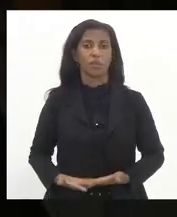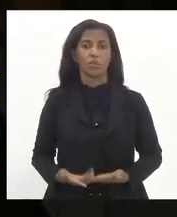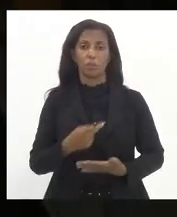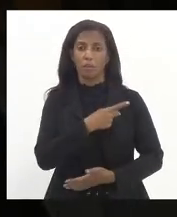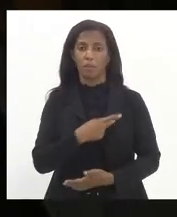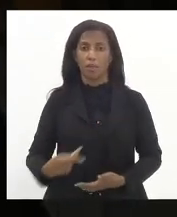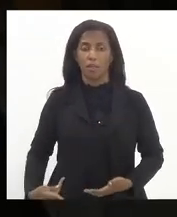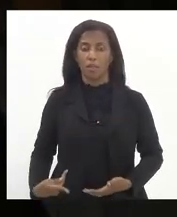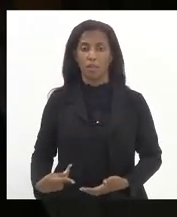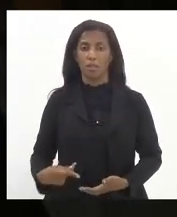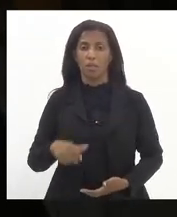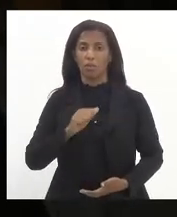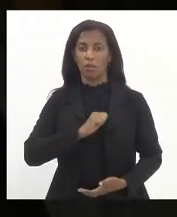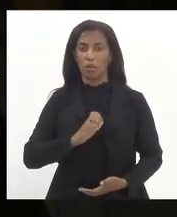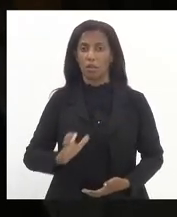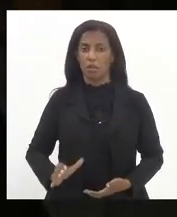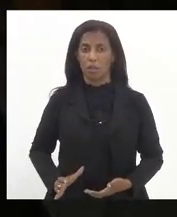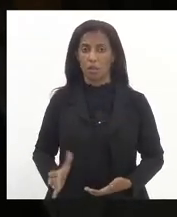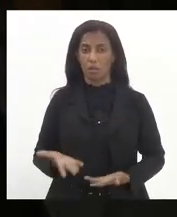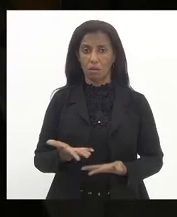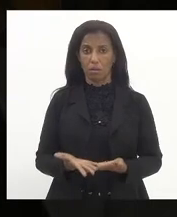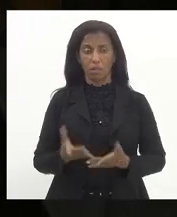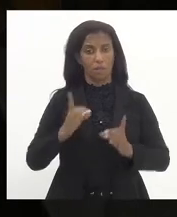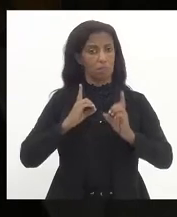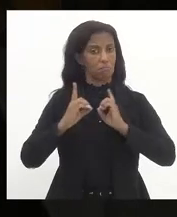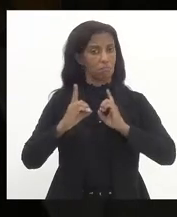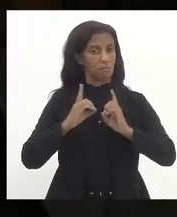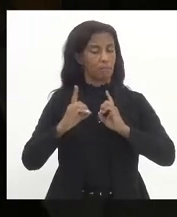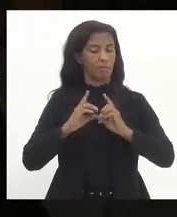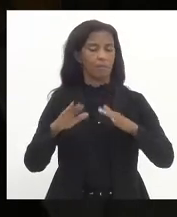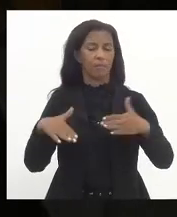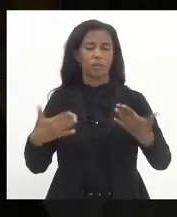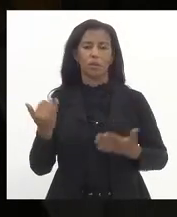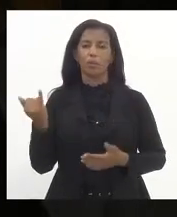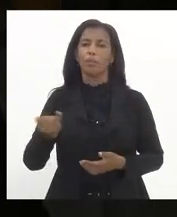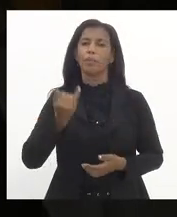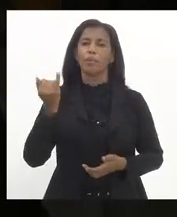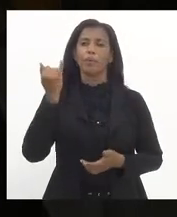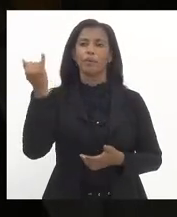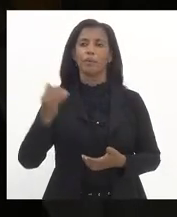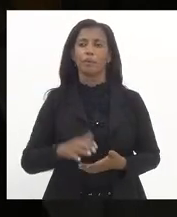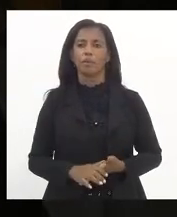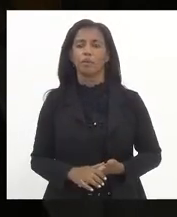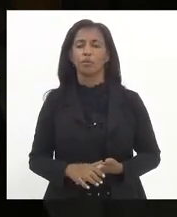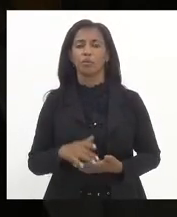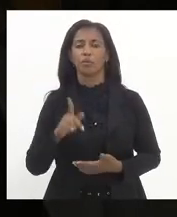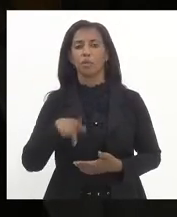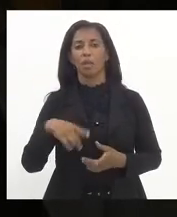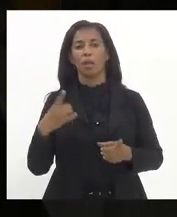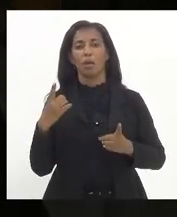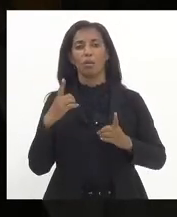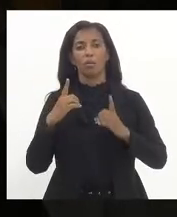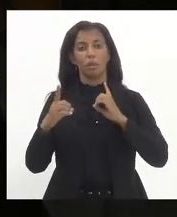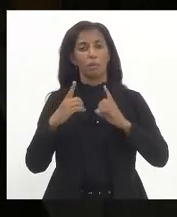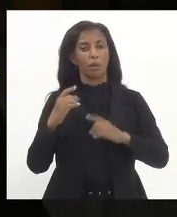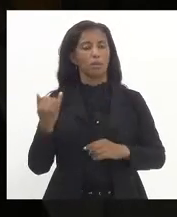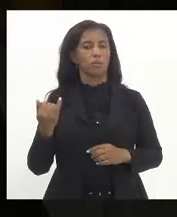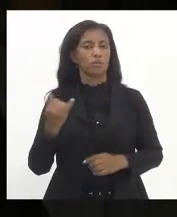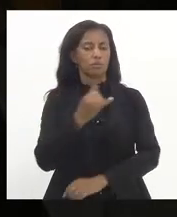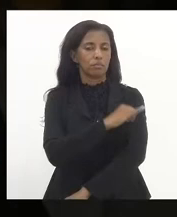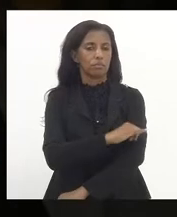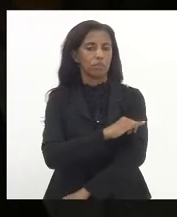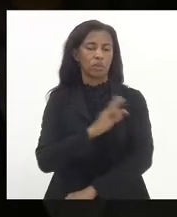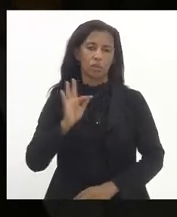presidência do André Siciliano, nesse debate tão fundamental que é o debate sobre o Rio de Janeiro,